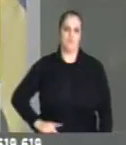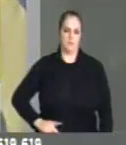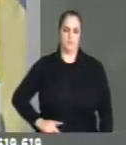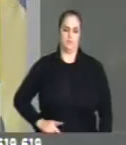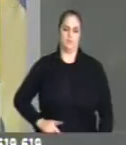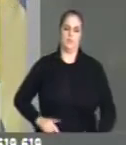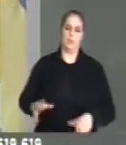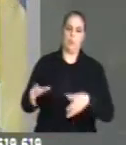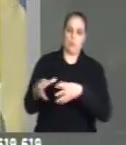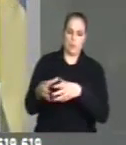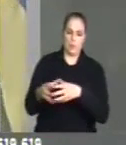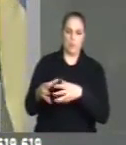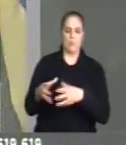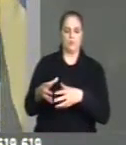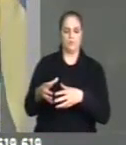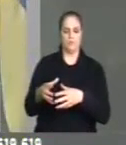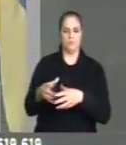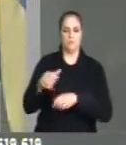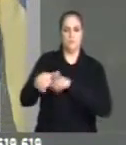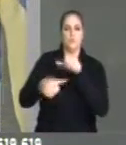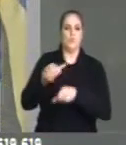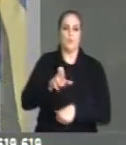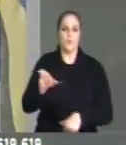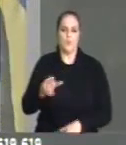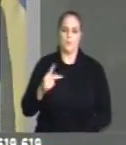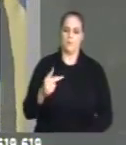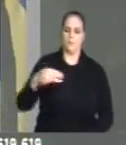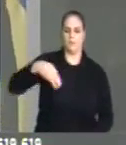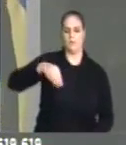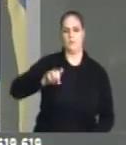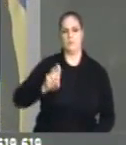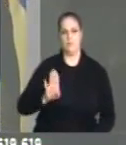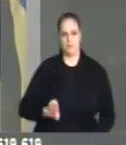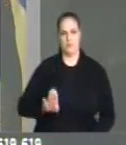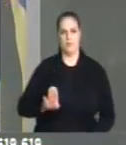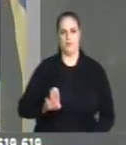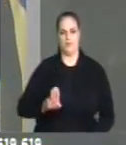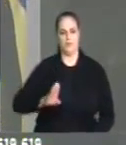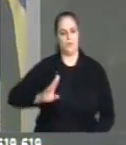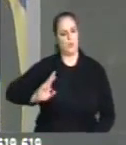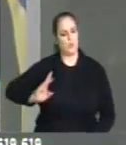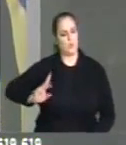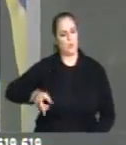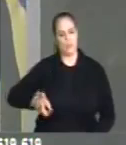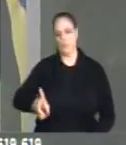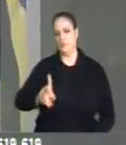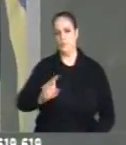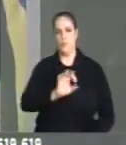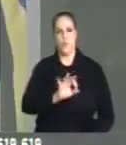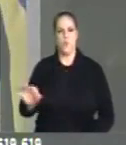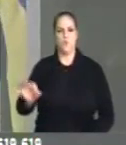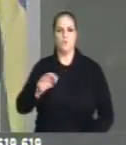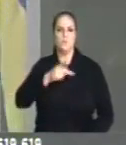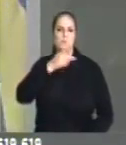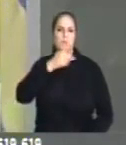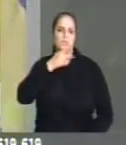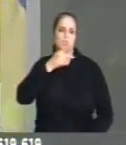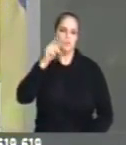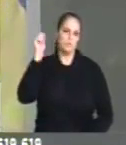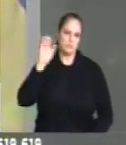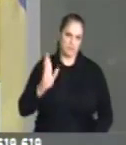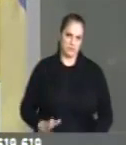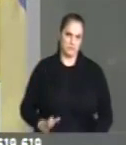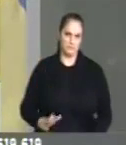movimento converteu-se no PMDB, que continua um grande partido da vida